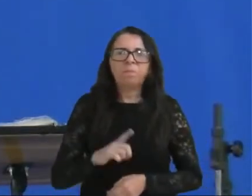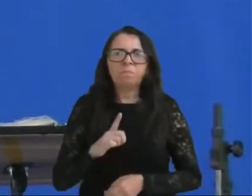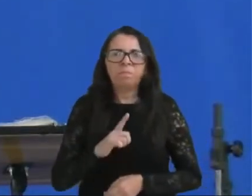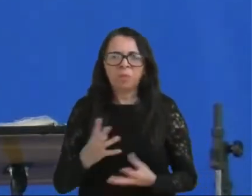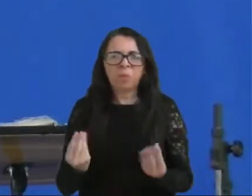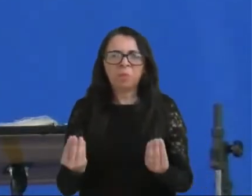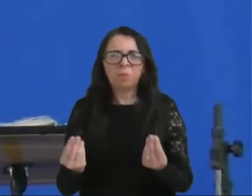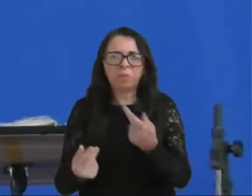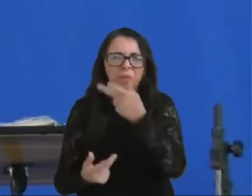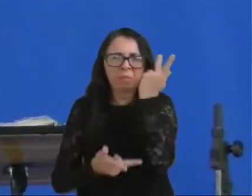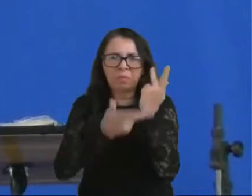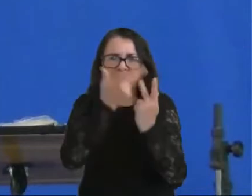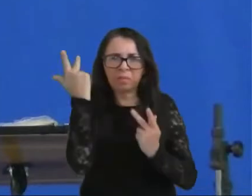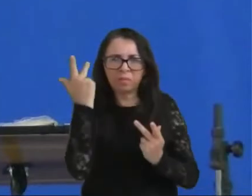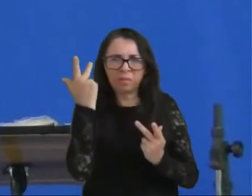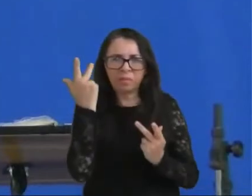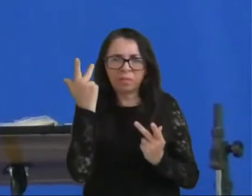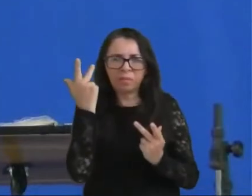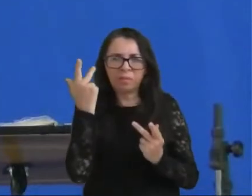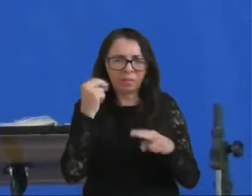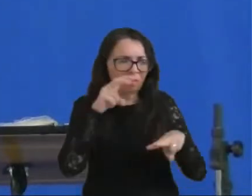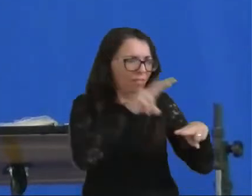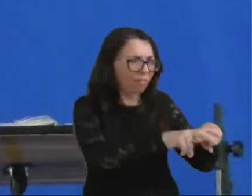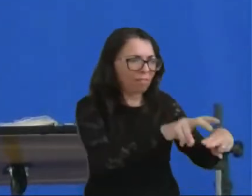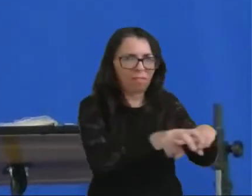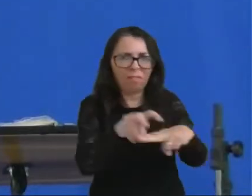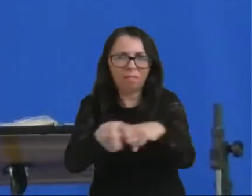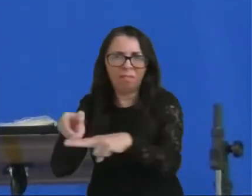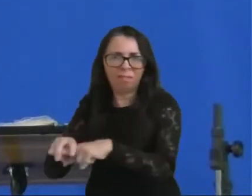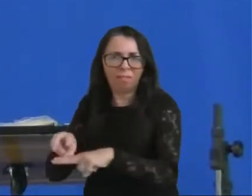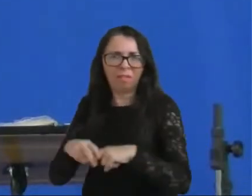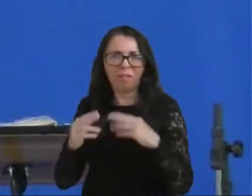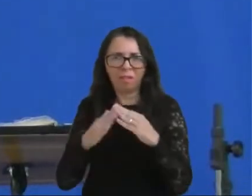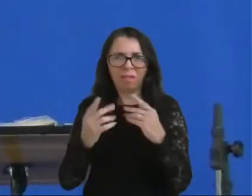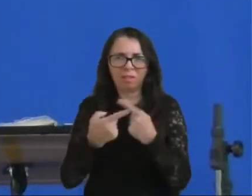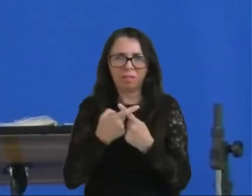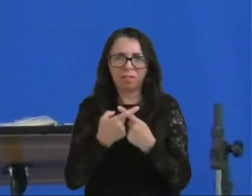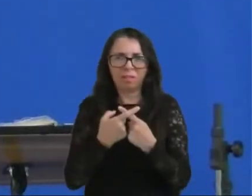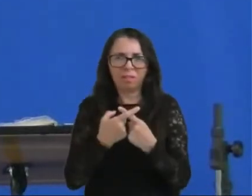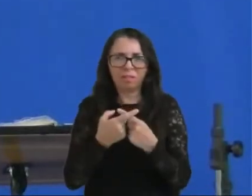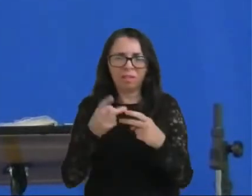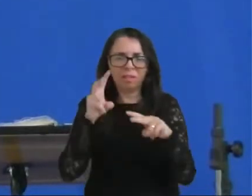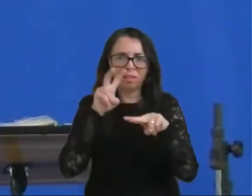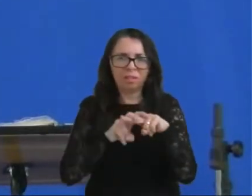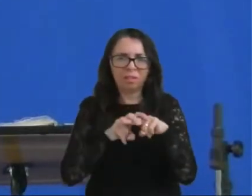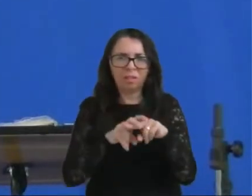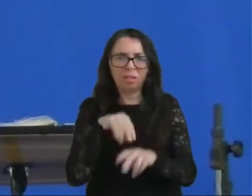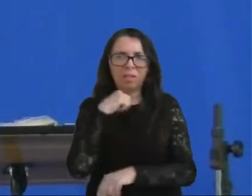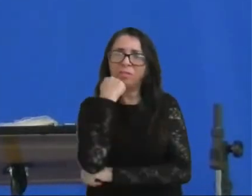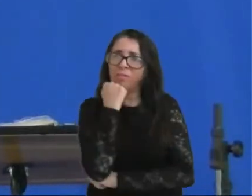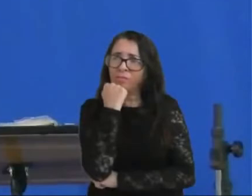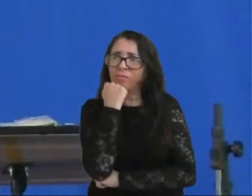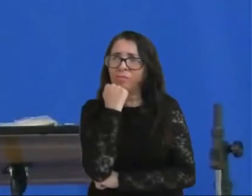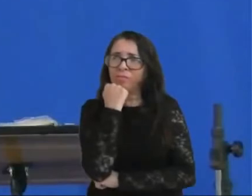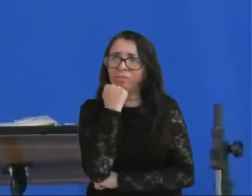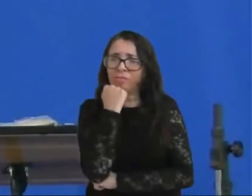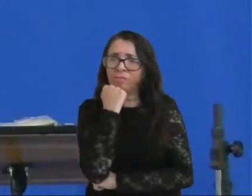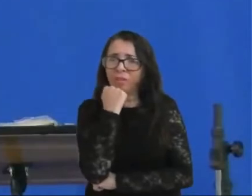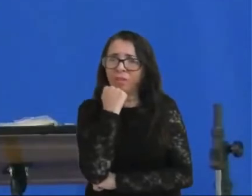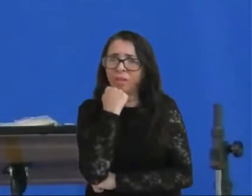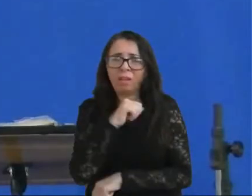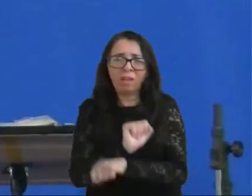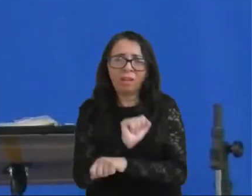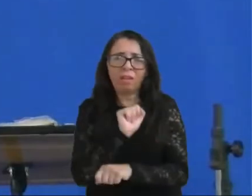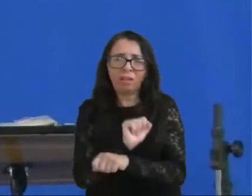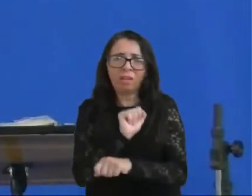alto preço para estar com Jesus, mas nas suas convicções, nos seus